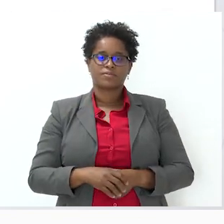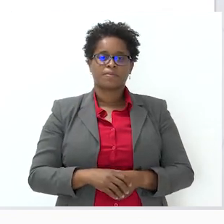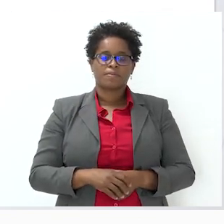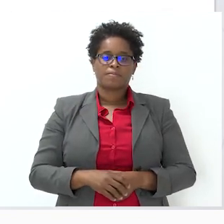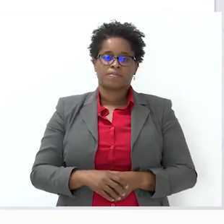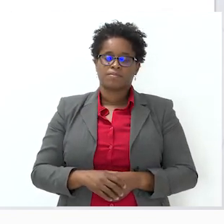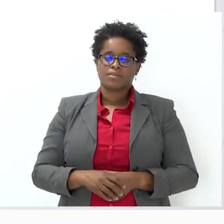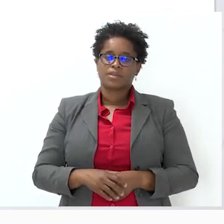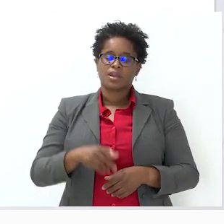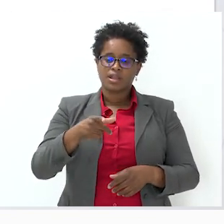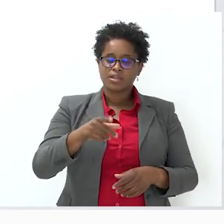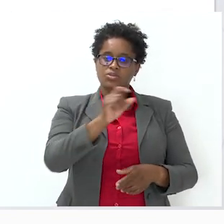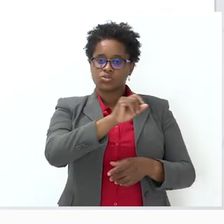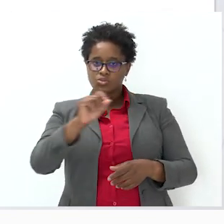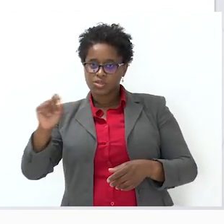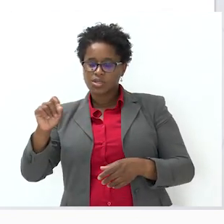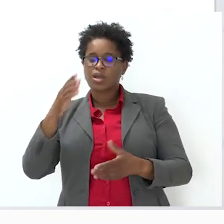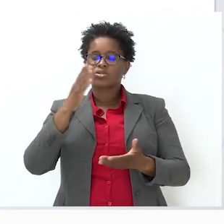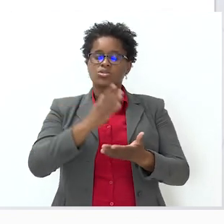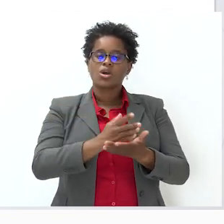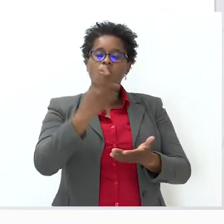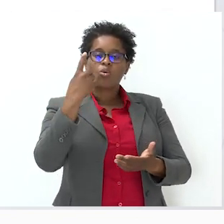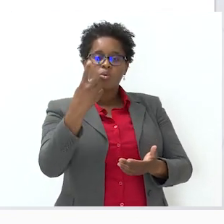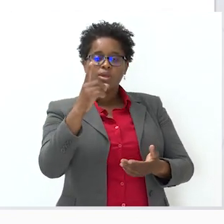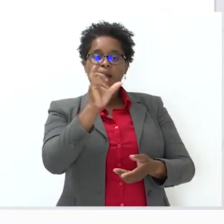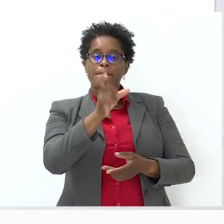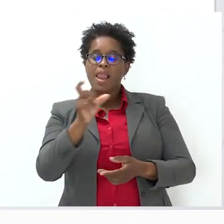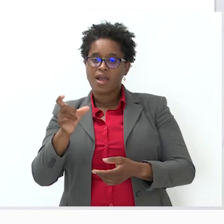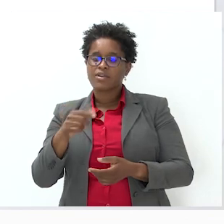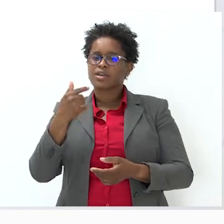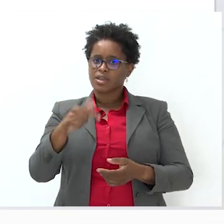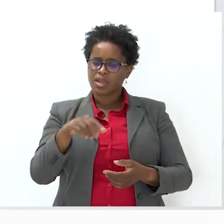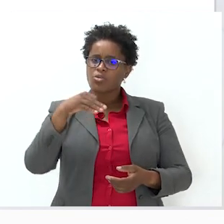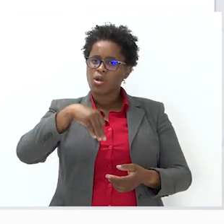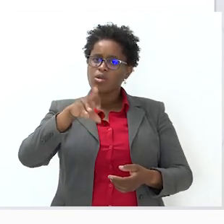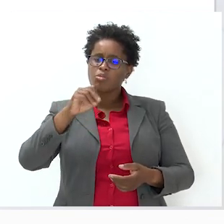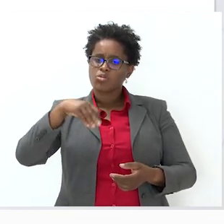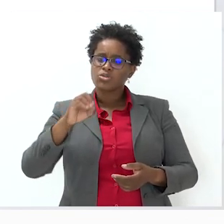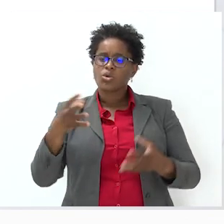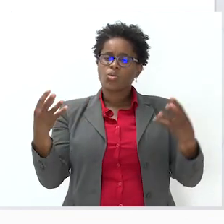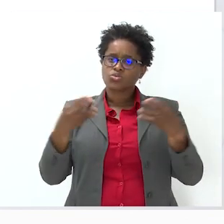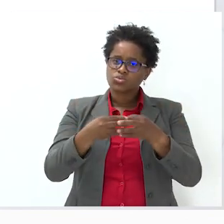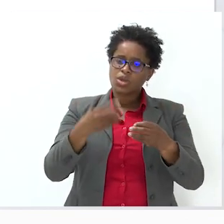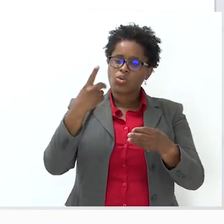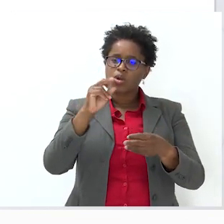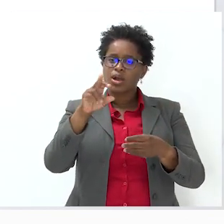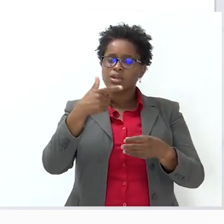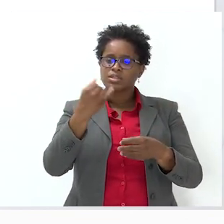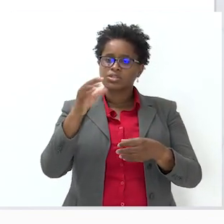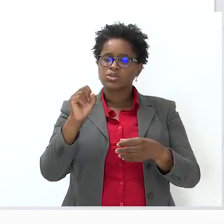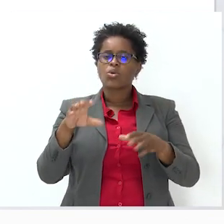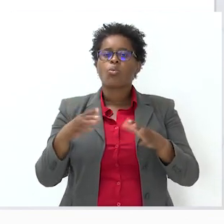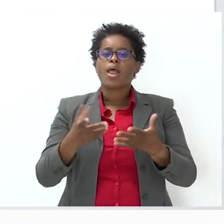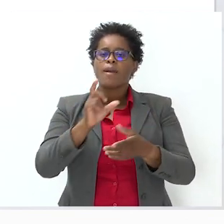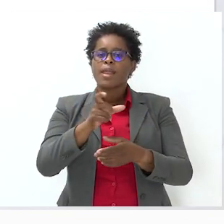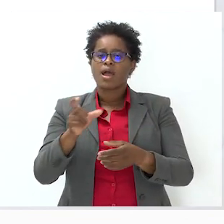bem. Ali sublinha a única palavra que é uma preposição contraída com um artigo.